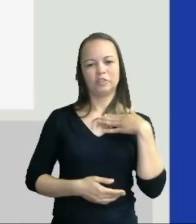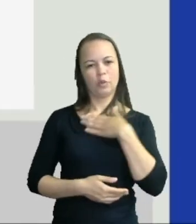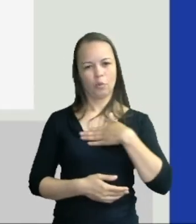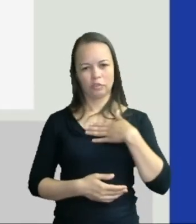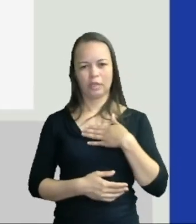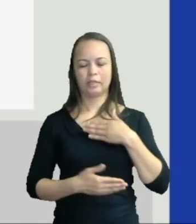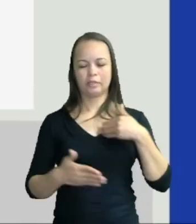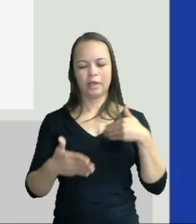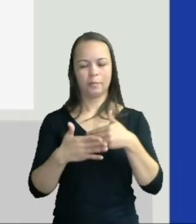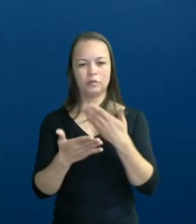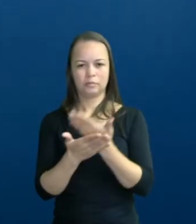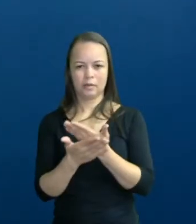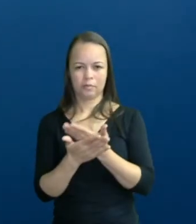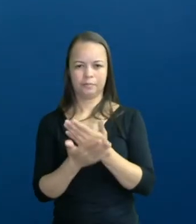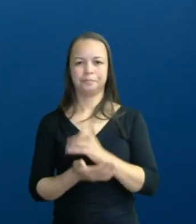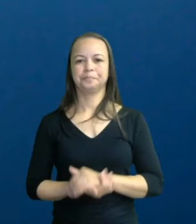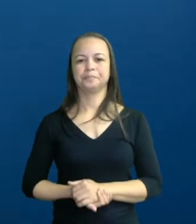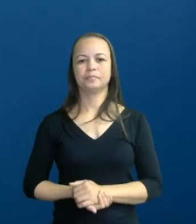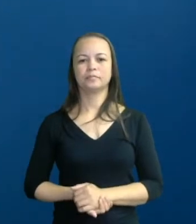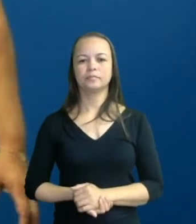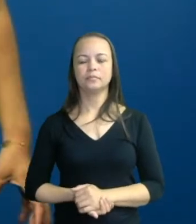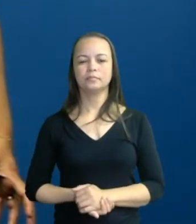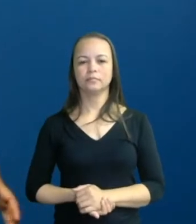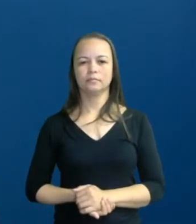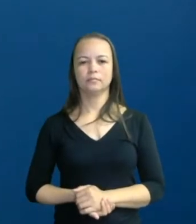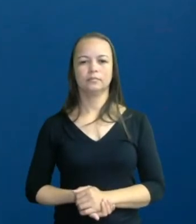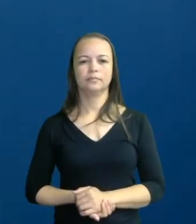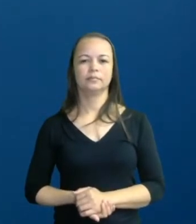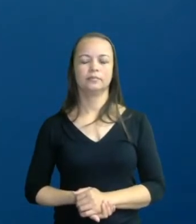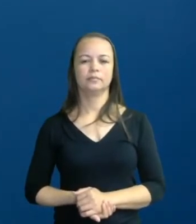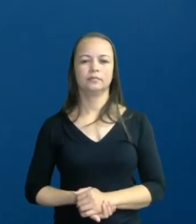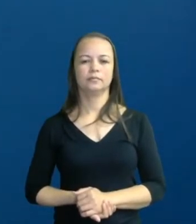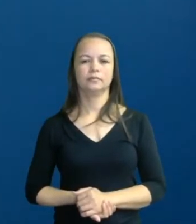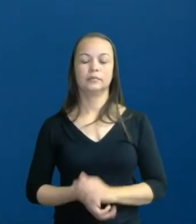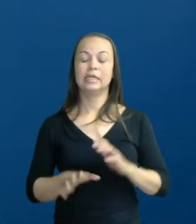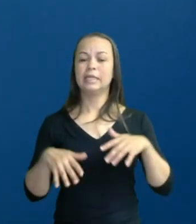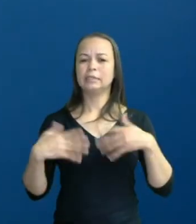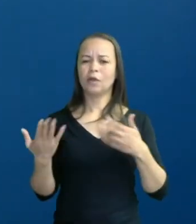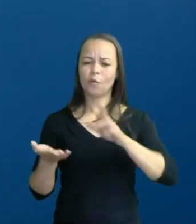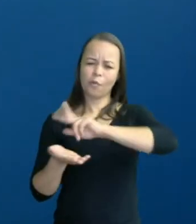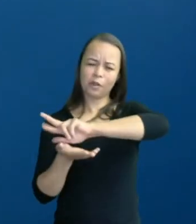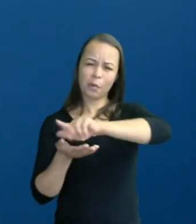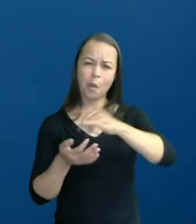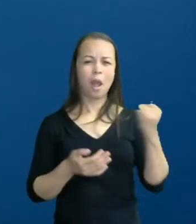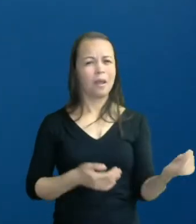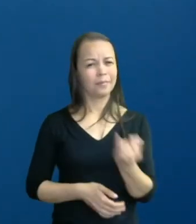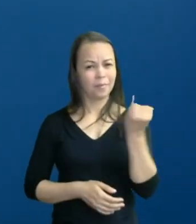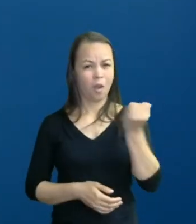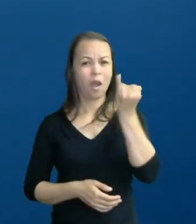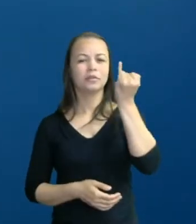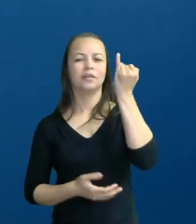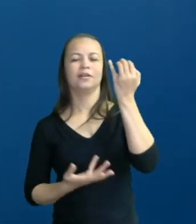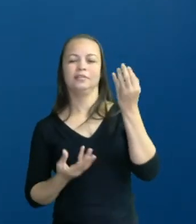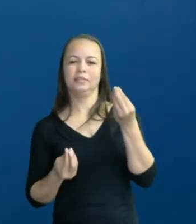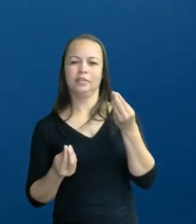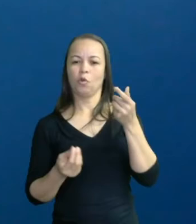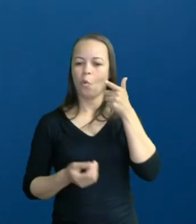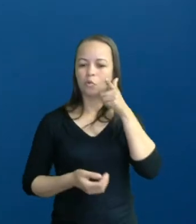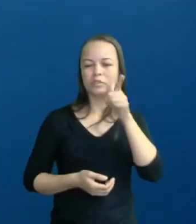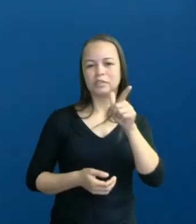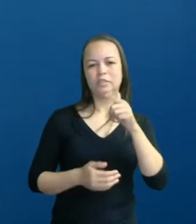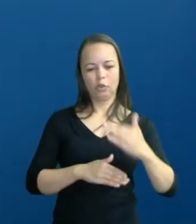interagir em redes sociais, ler notícias, fazer pesquisas, participar dos jogos com pessoas de vários lugares ao mesmo